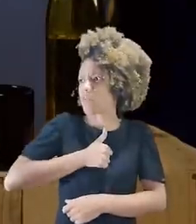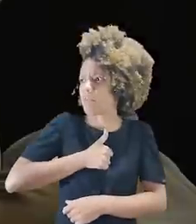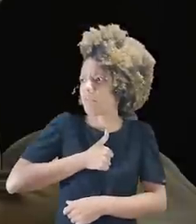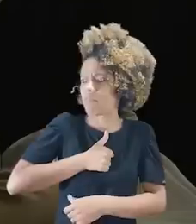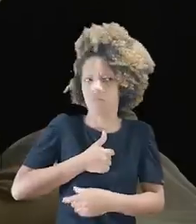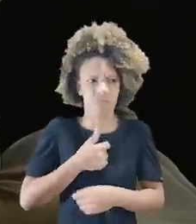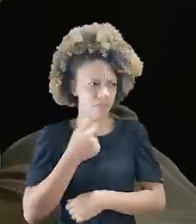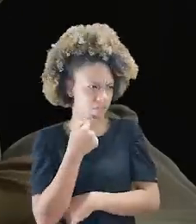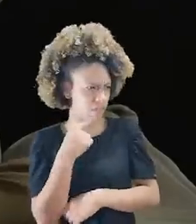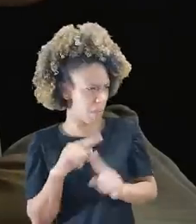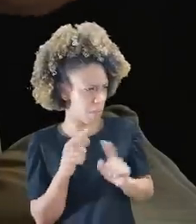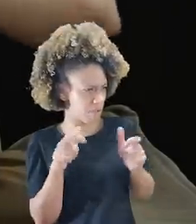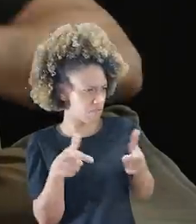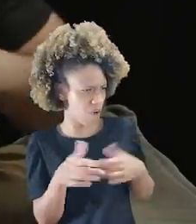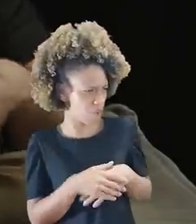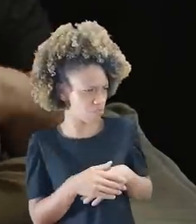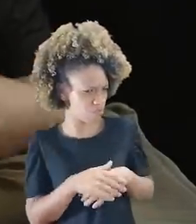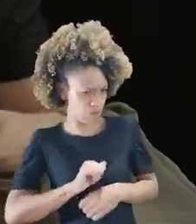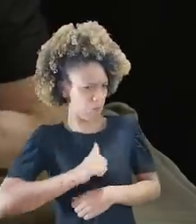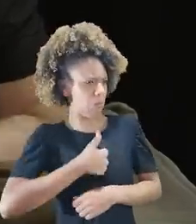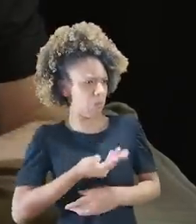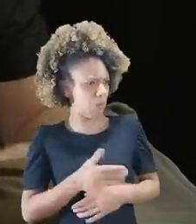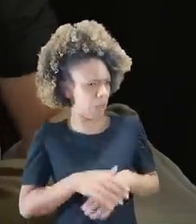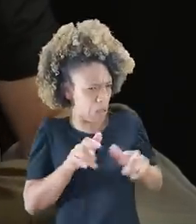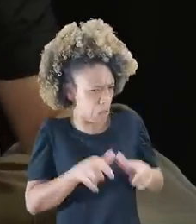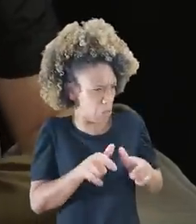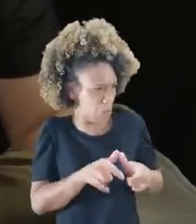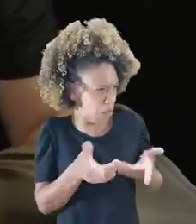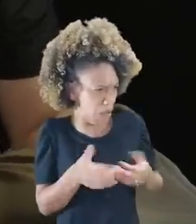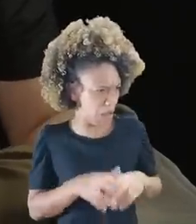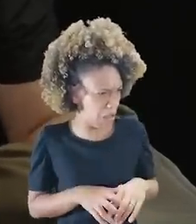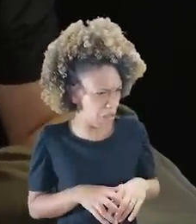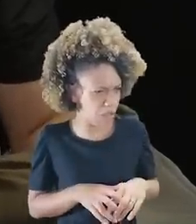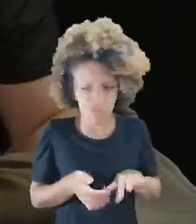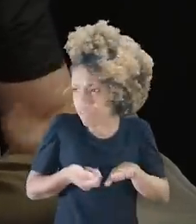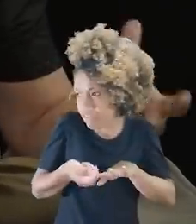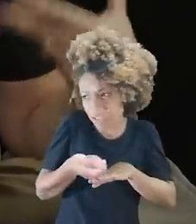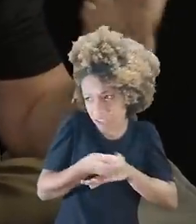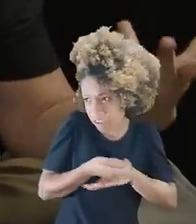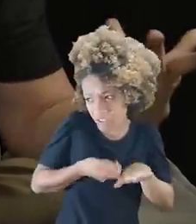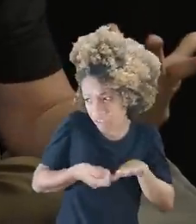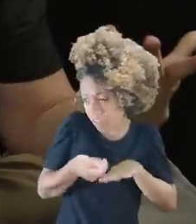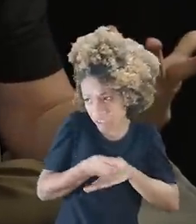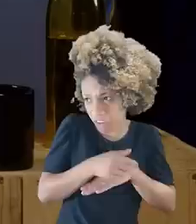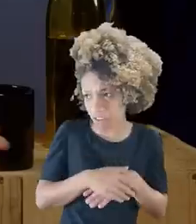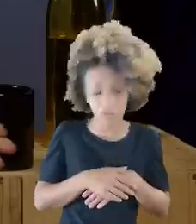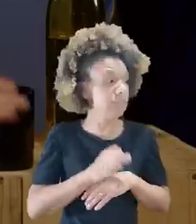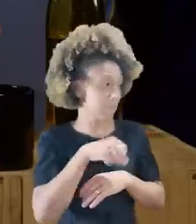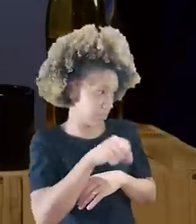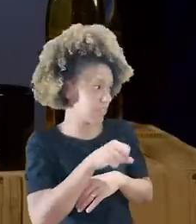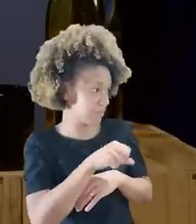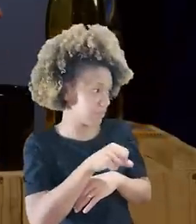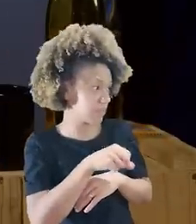Son mudar a vi da exposição todo mundo tá querendo ter uma exposição porque as pessoas elas vê que na exposição elas brilham de alguma